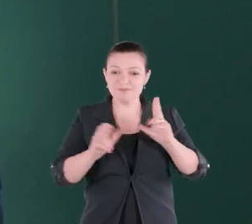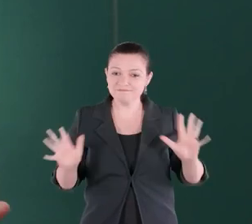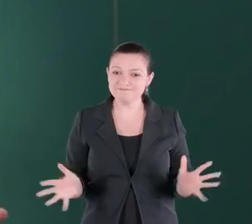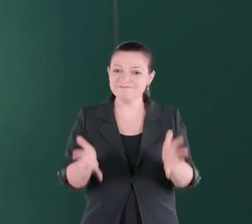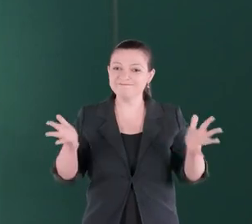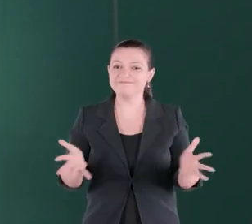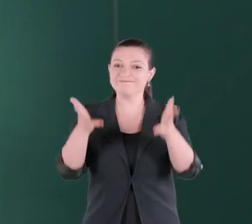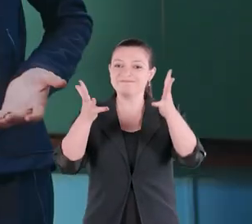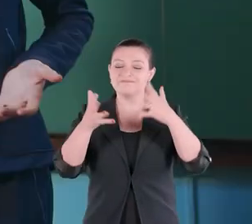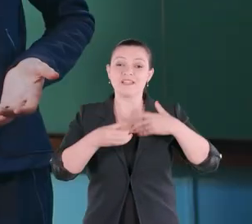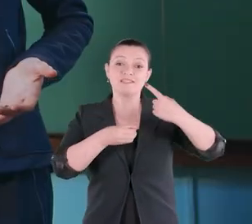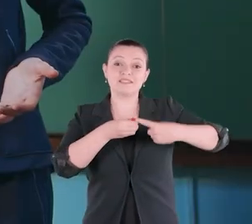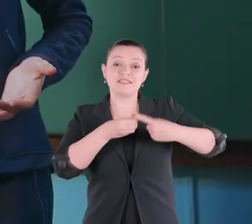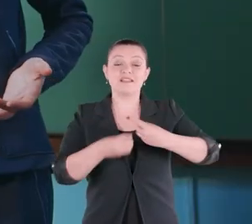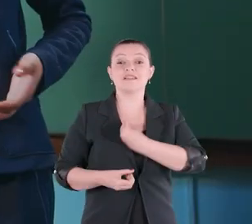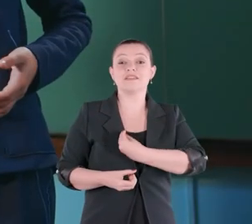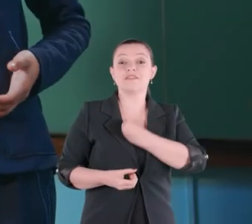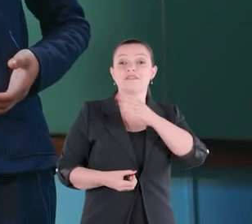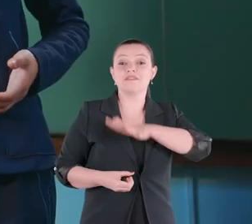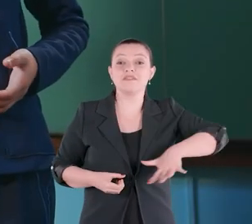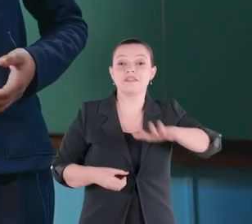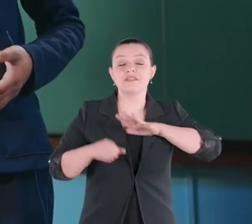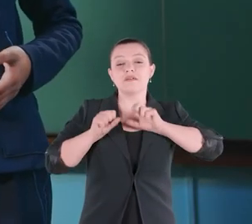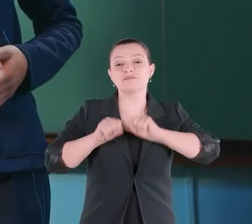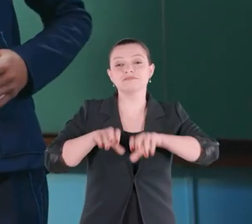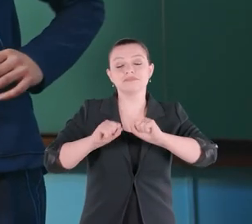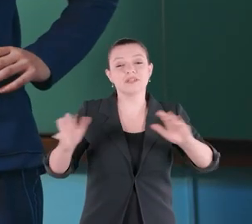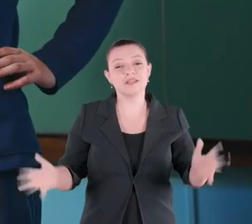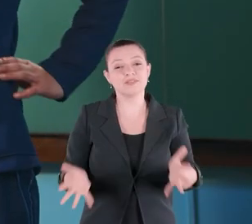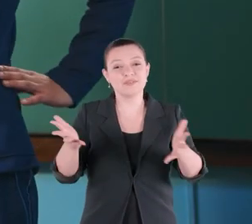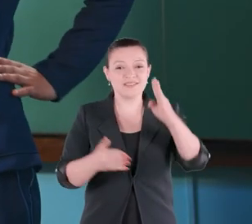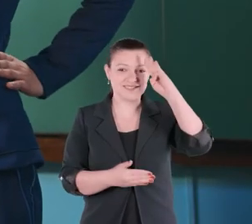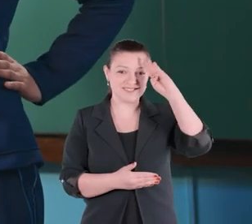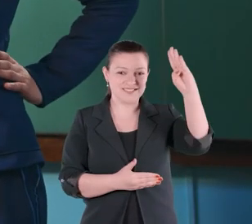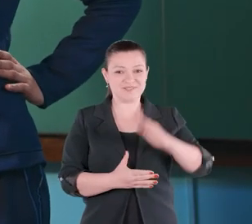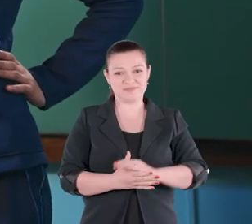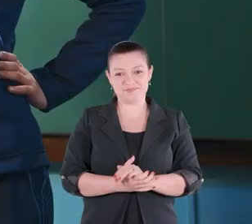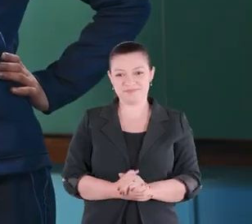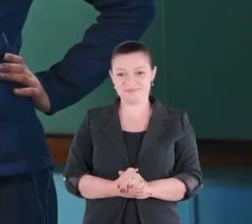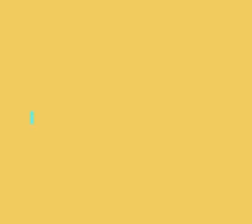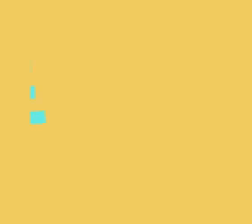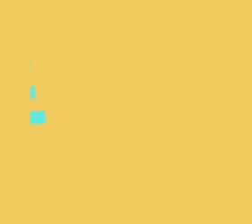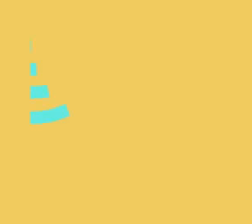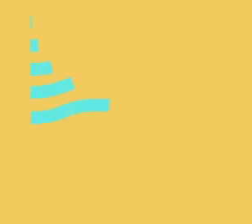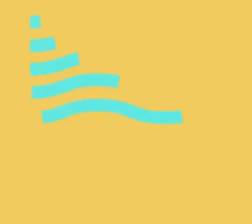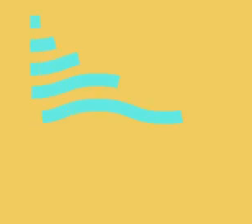é o que nos move. Nós vivemos numa cidade movida pela educação.